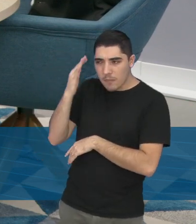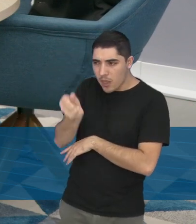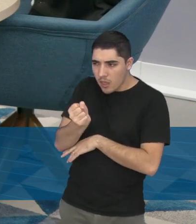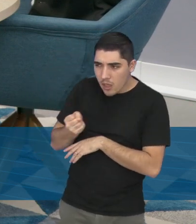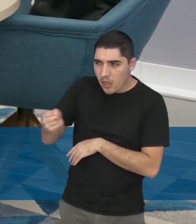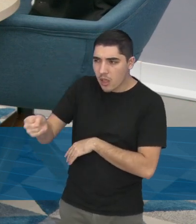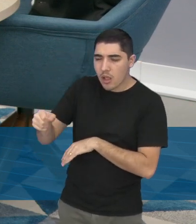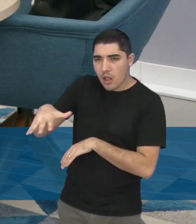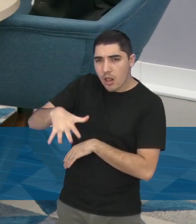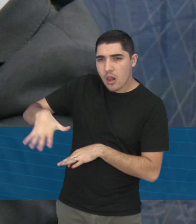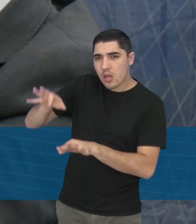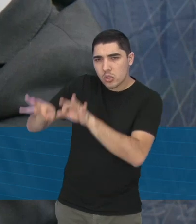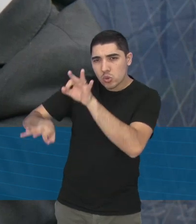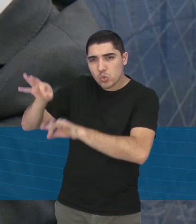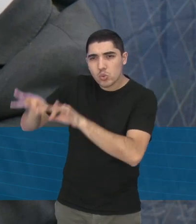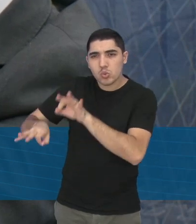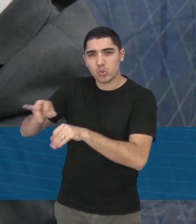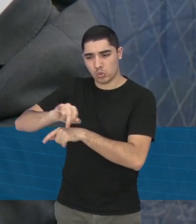houve umas